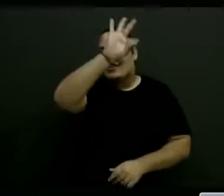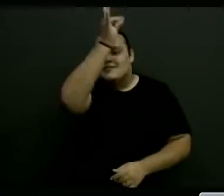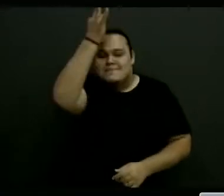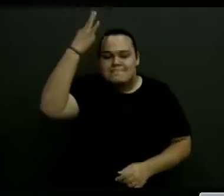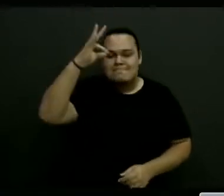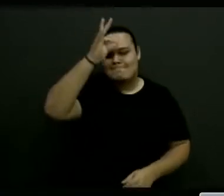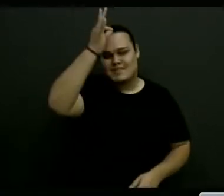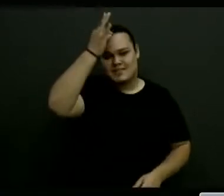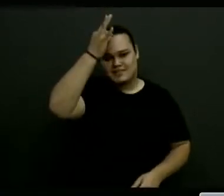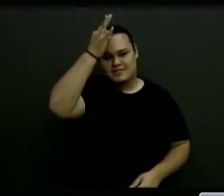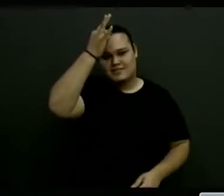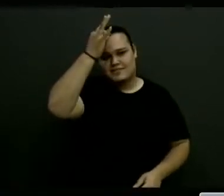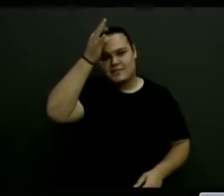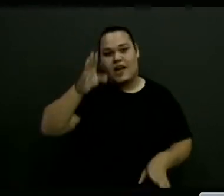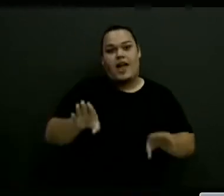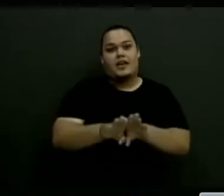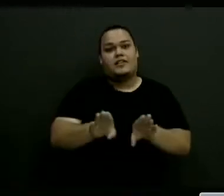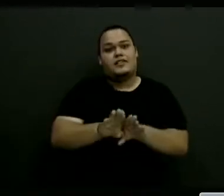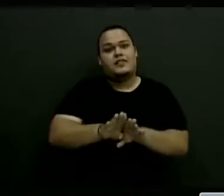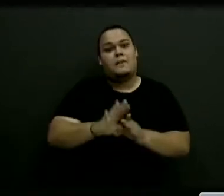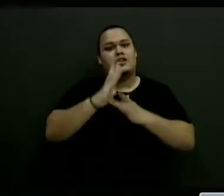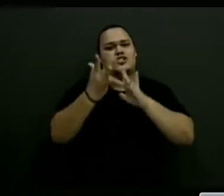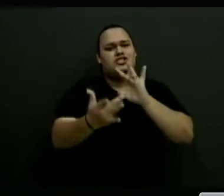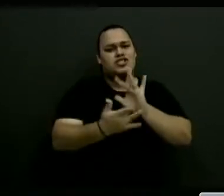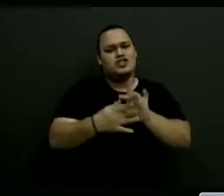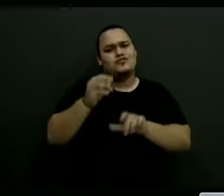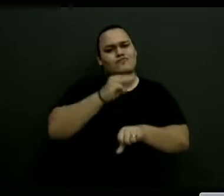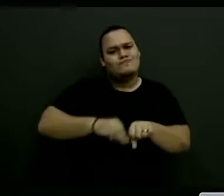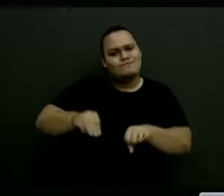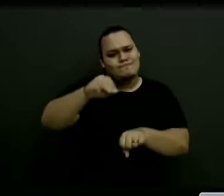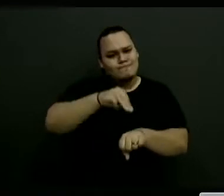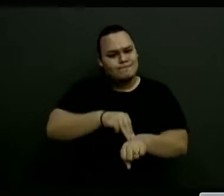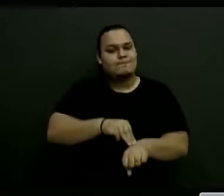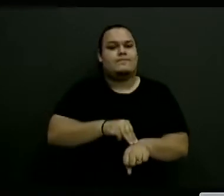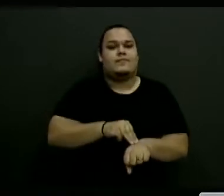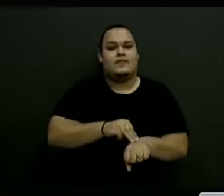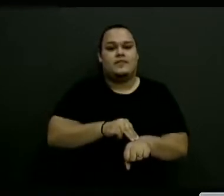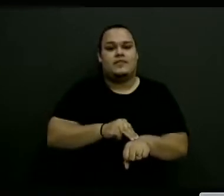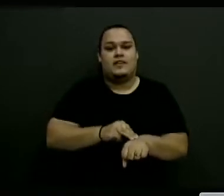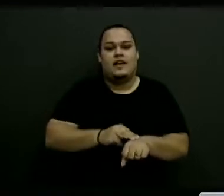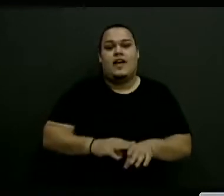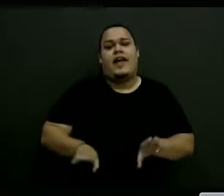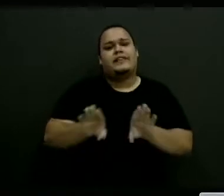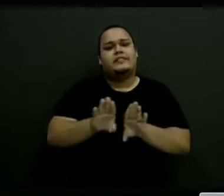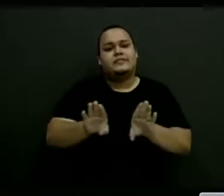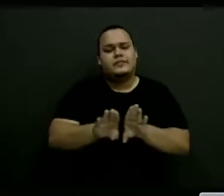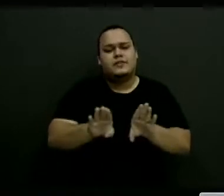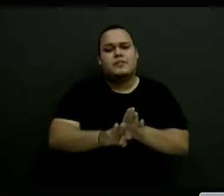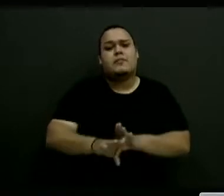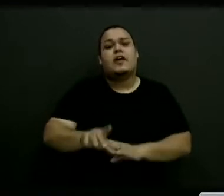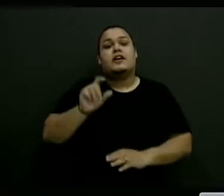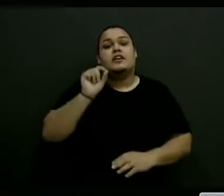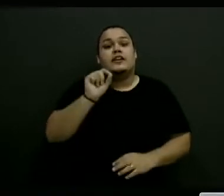Santo e o ministério de Jesus. De quem estilou de Jesus?